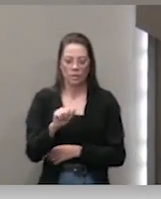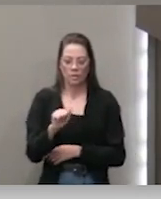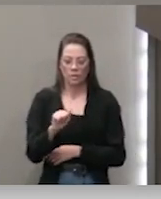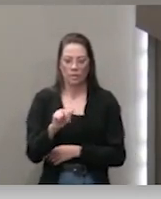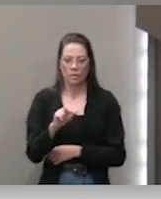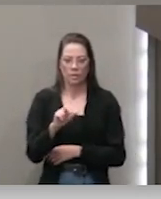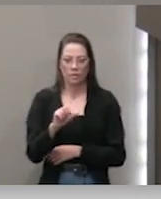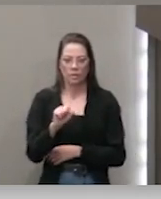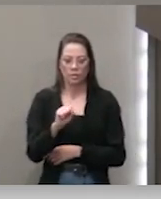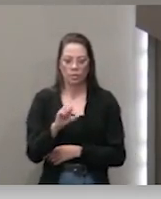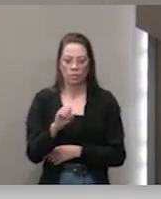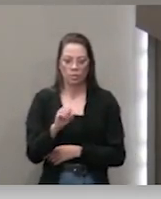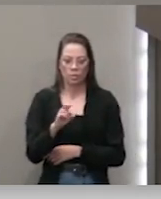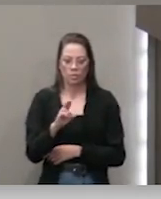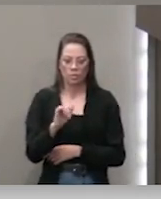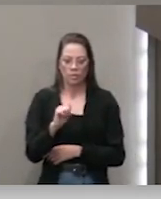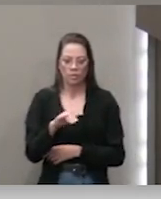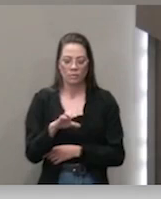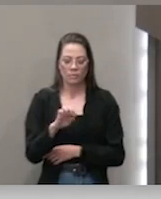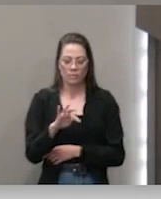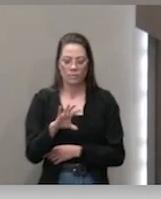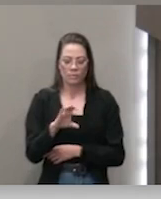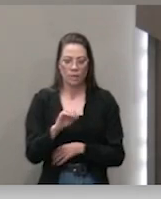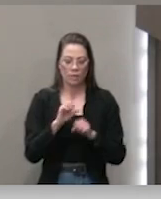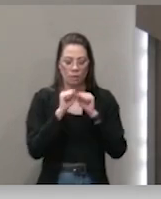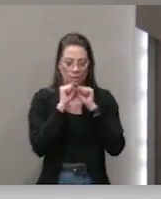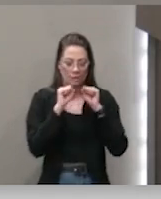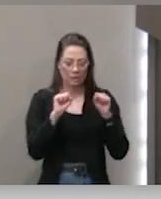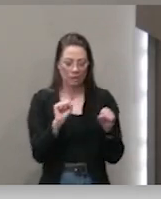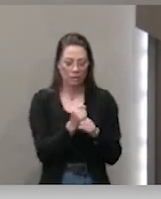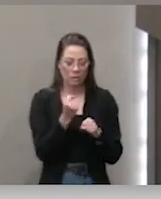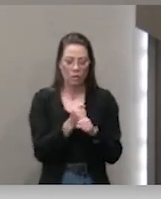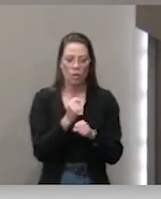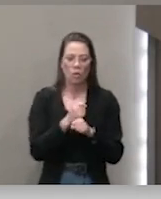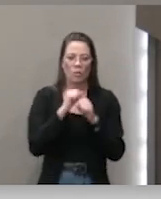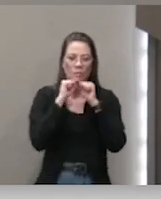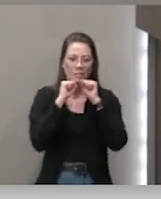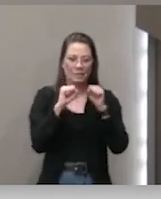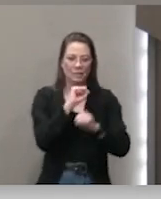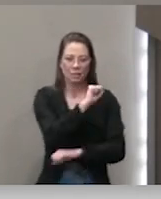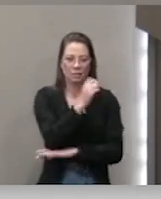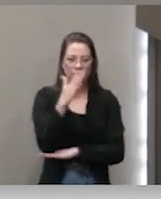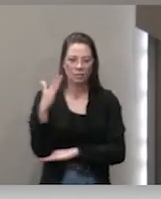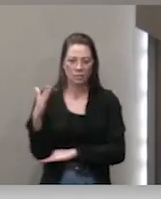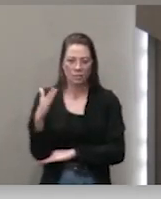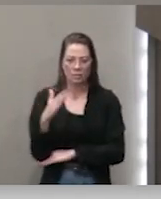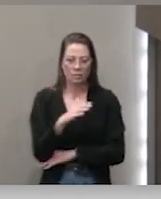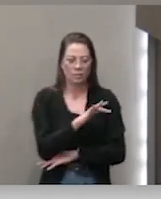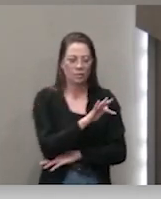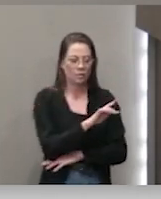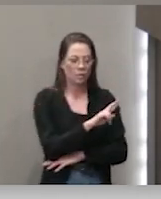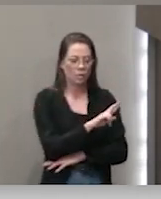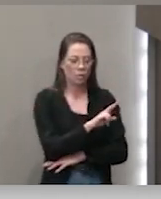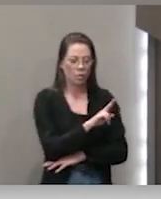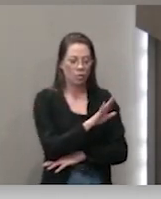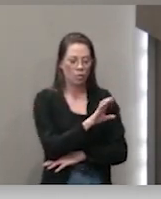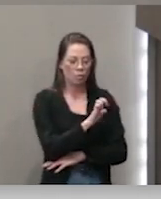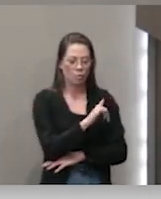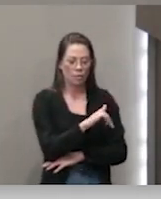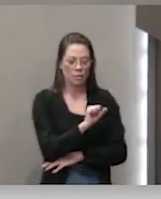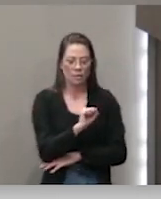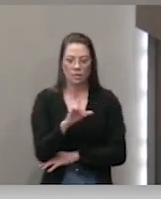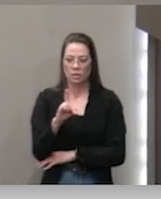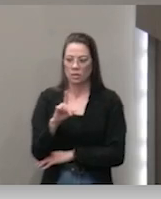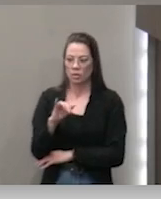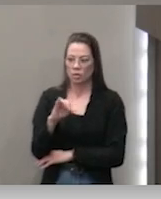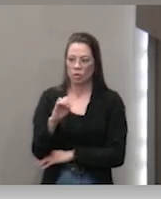sendo feitas pelo Executivo Municipal, Secretaria de Obras, Secretaria de Meio Ambiente, o secretário Rubens e o secretário Jorge estão